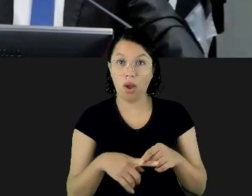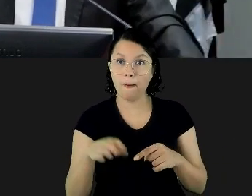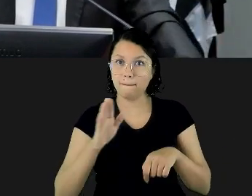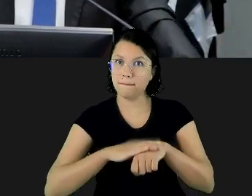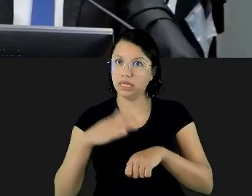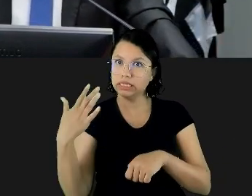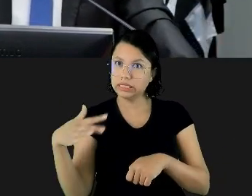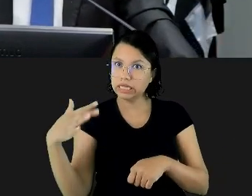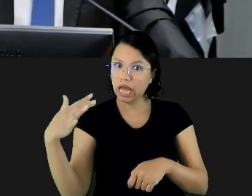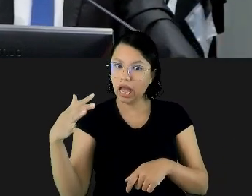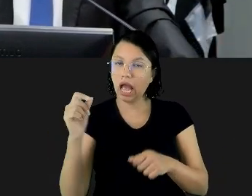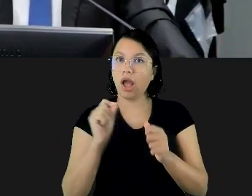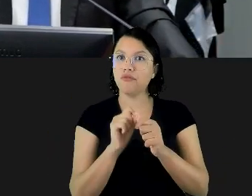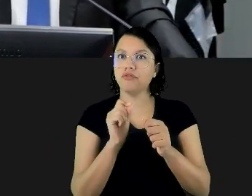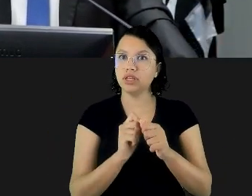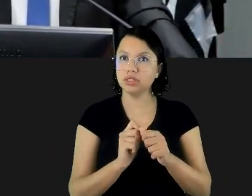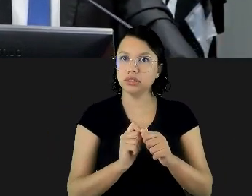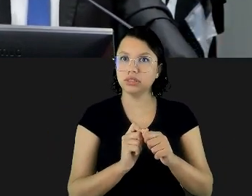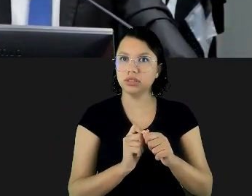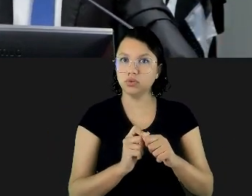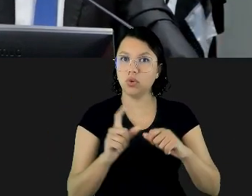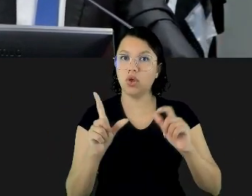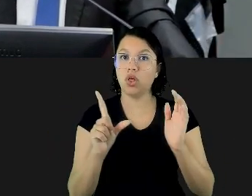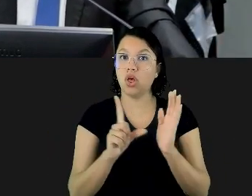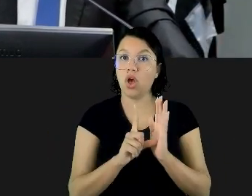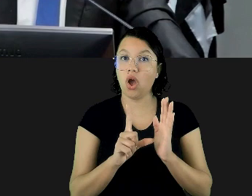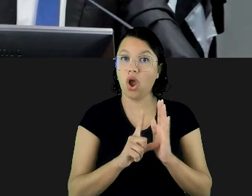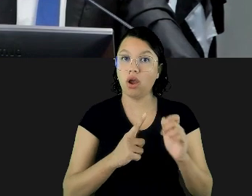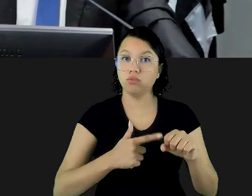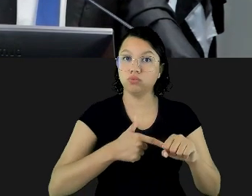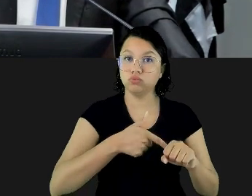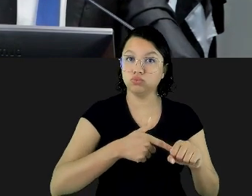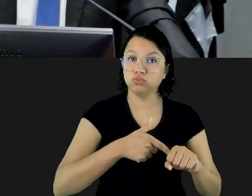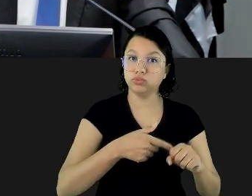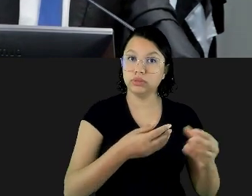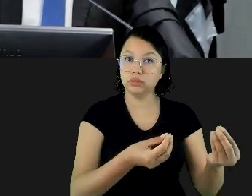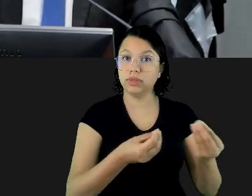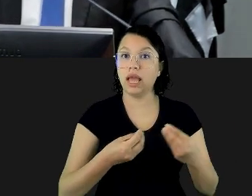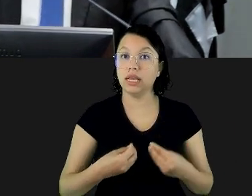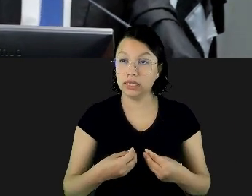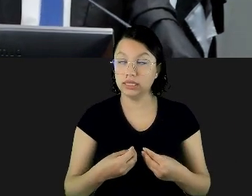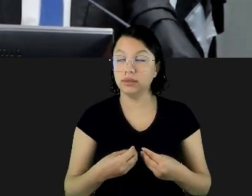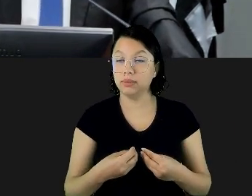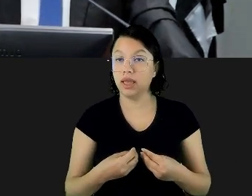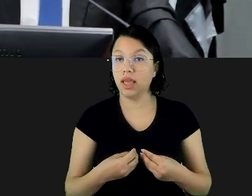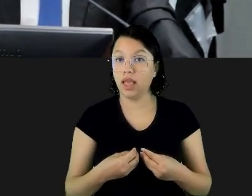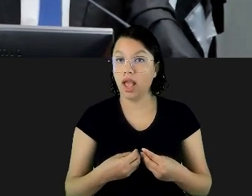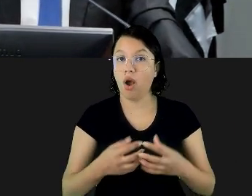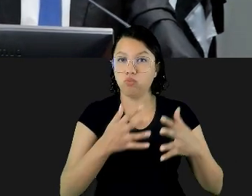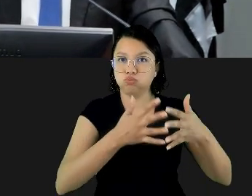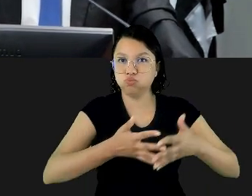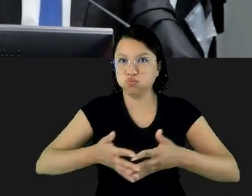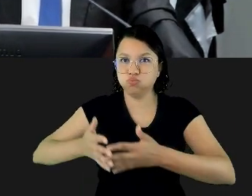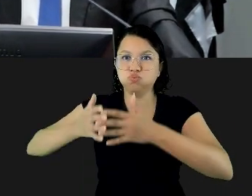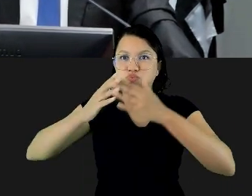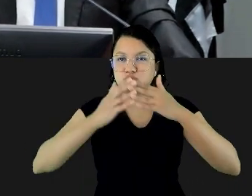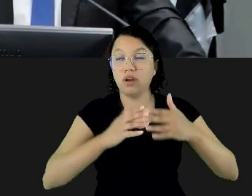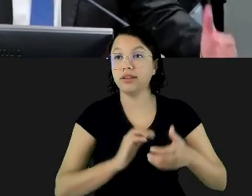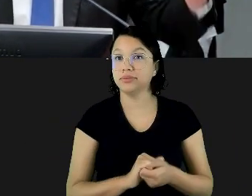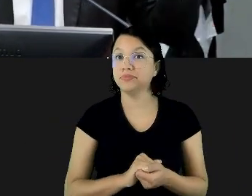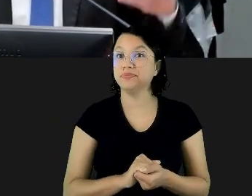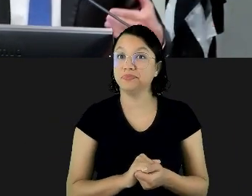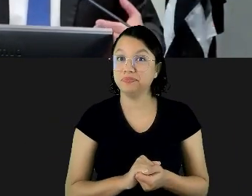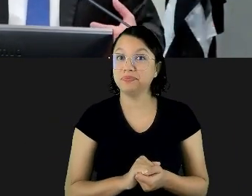gasolina para poder receber as carretas, enfim, algo que realmente